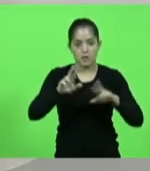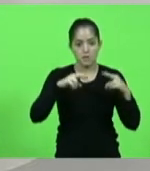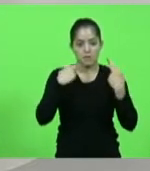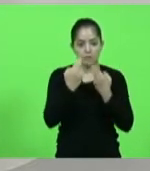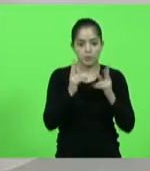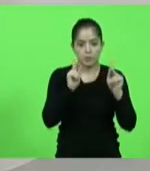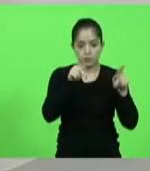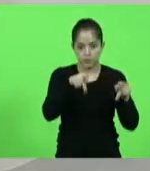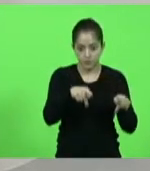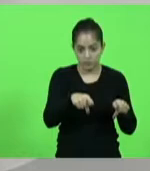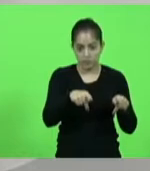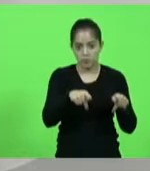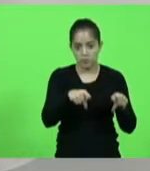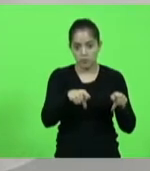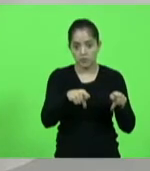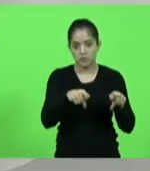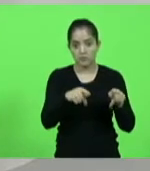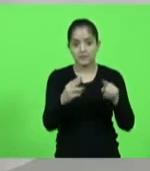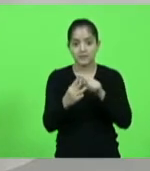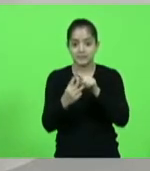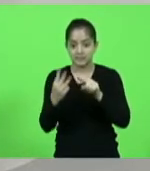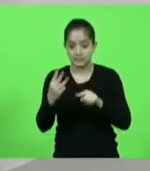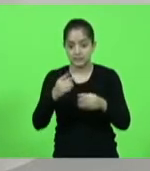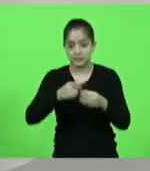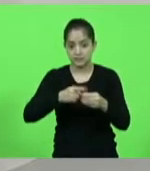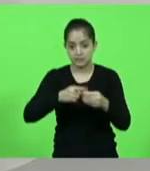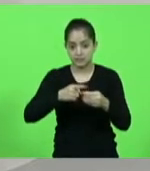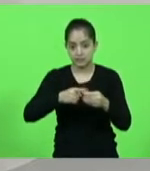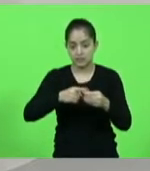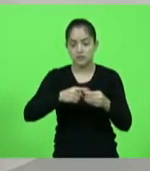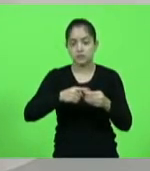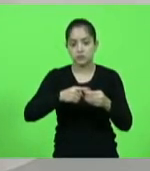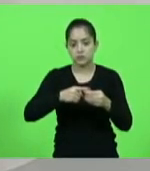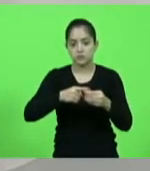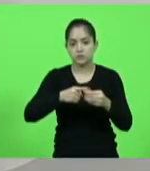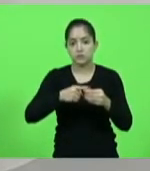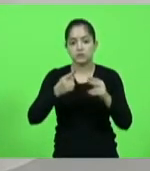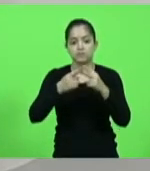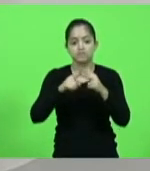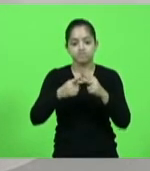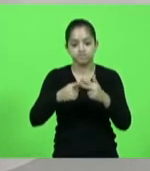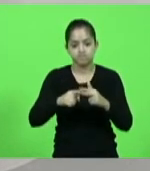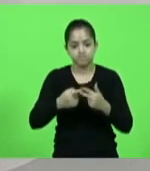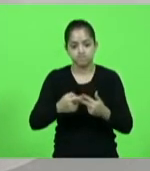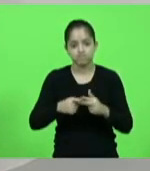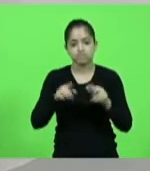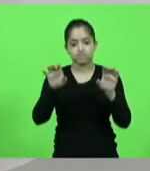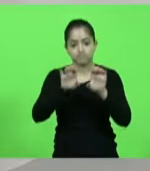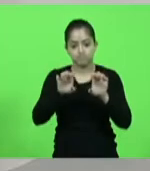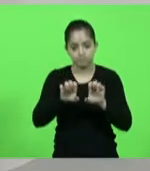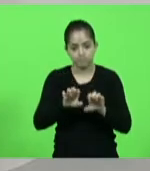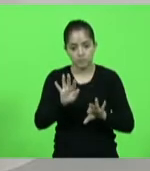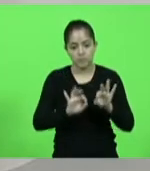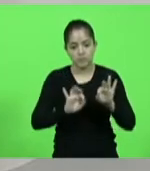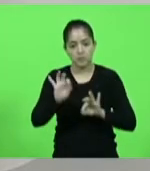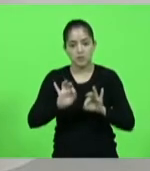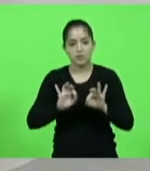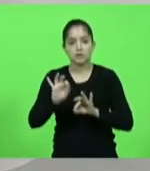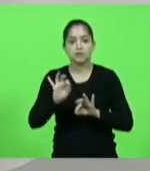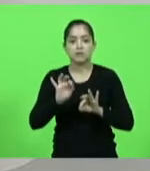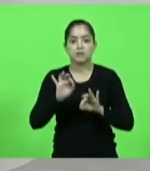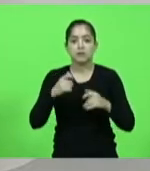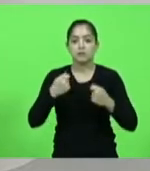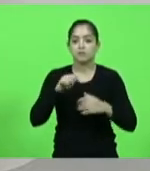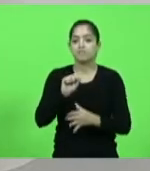Ibirama, Apiúna e Ascurra pudesse rever alguma situação estrutural, prevendo a segurança das pessoas, já